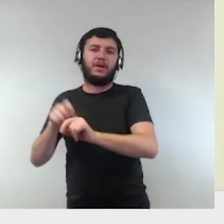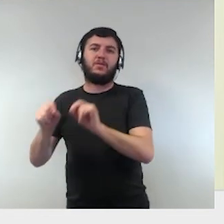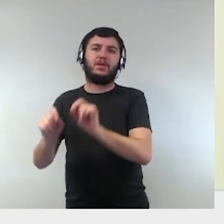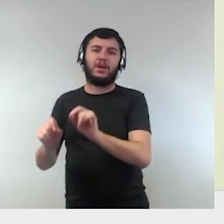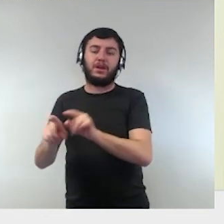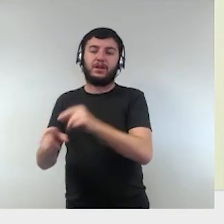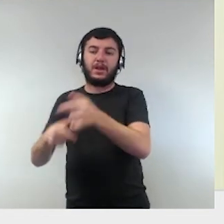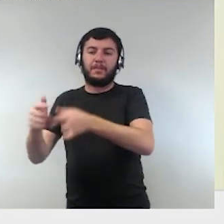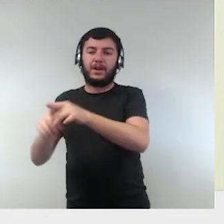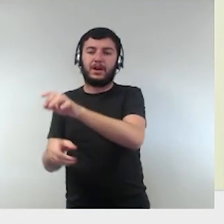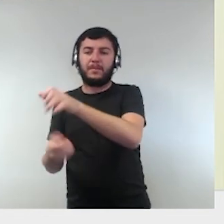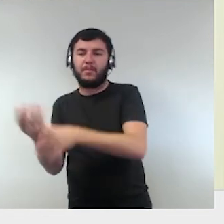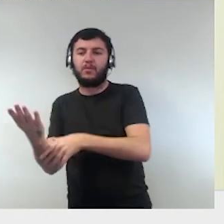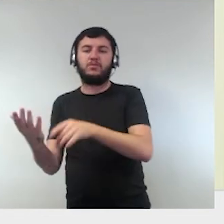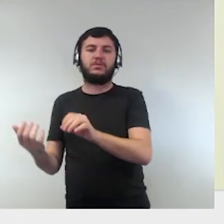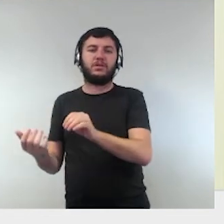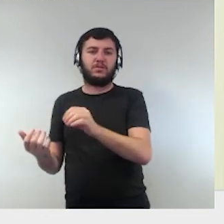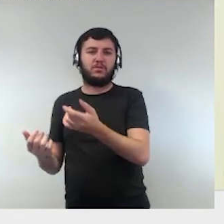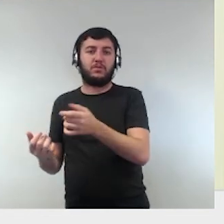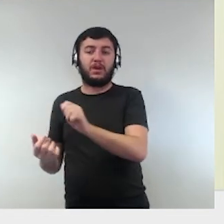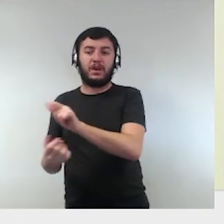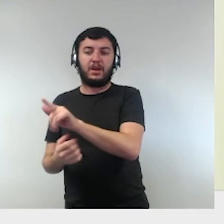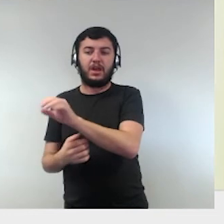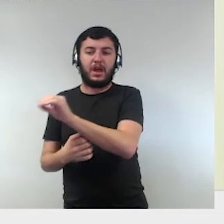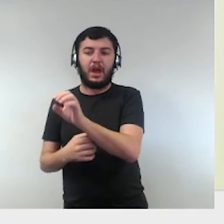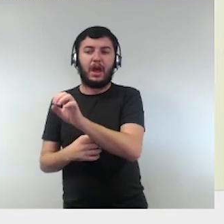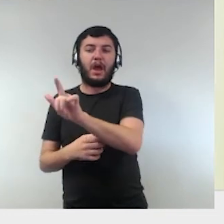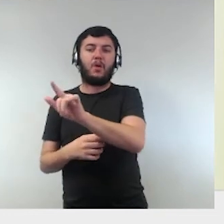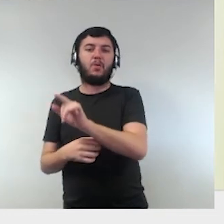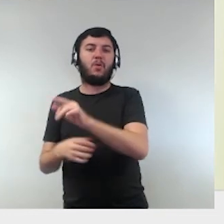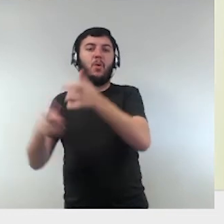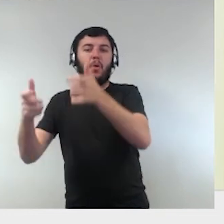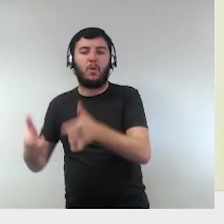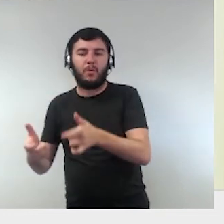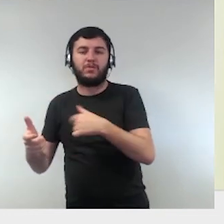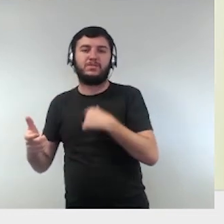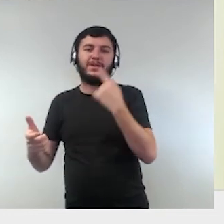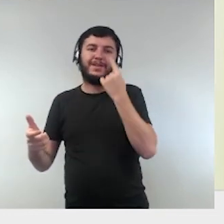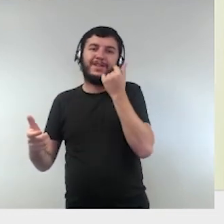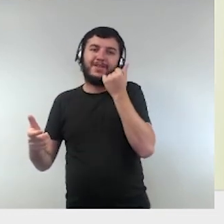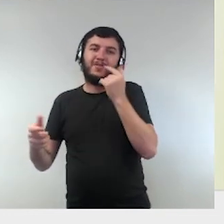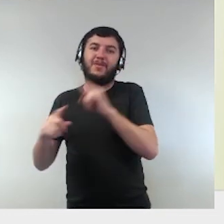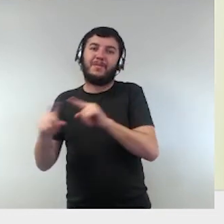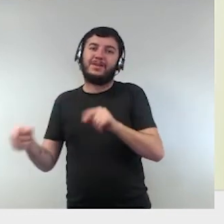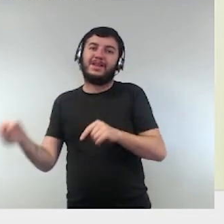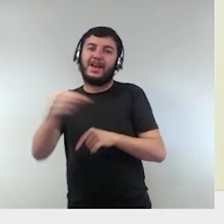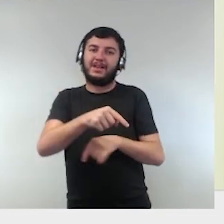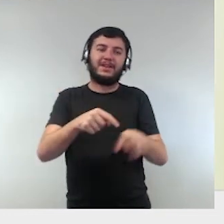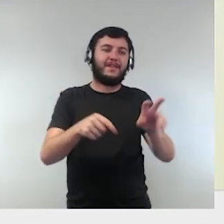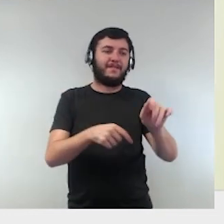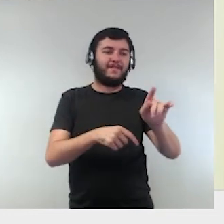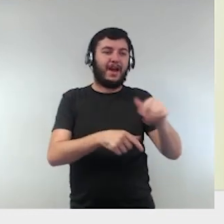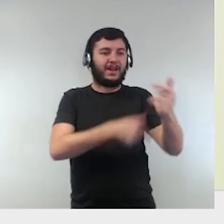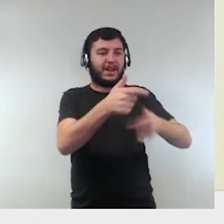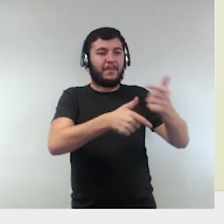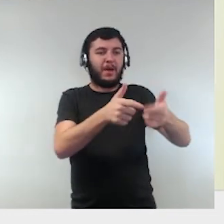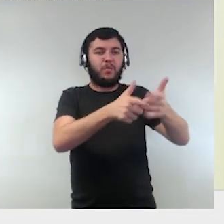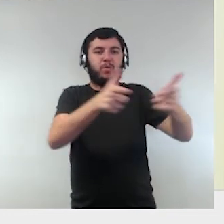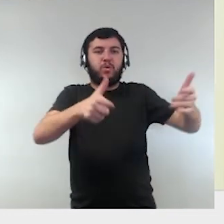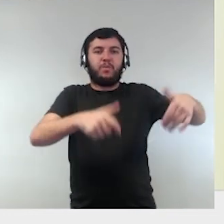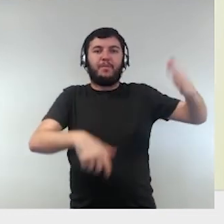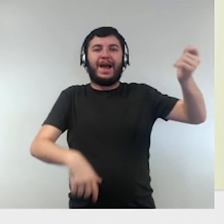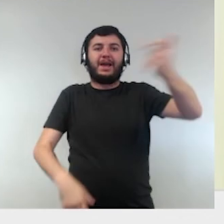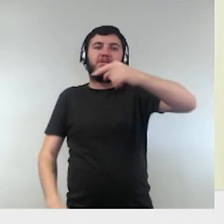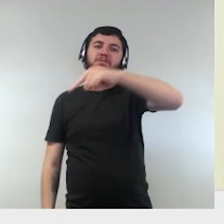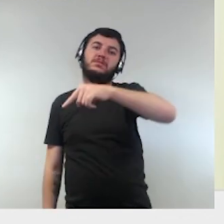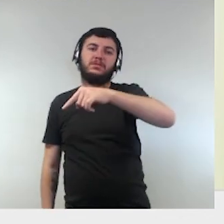sucroalcooleiro para Alagoas, e a vaquejada supera. Então, isso é um dado bem interessante.